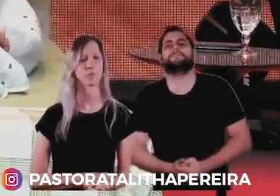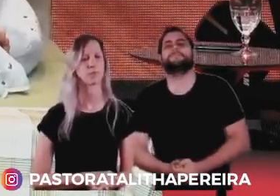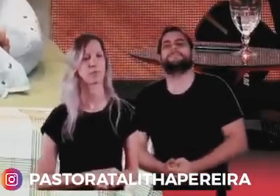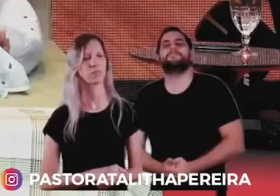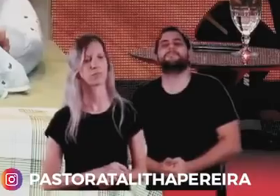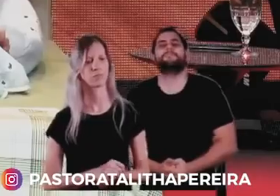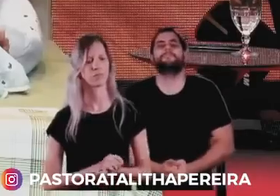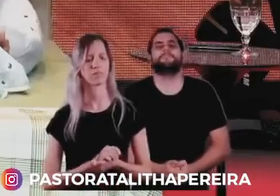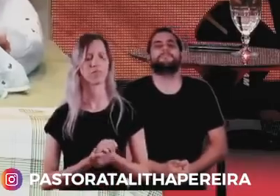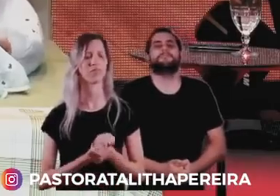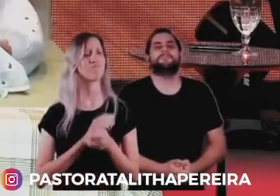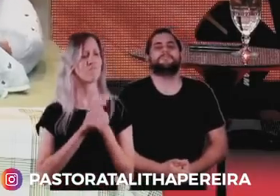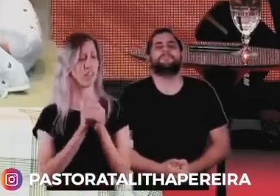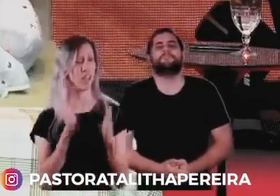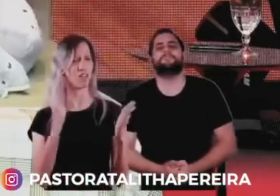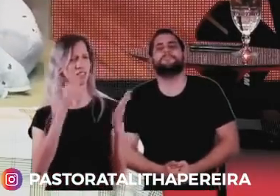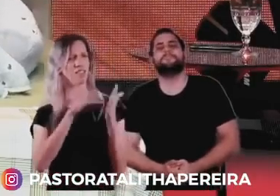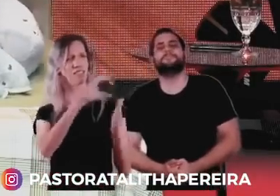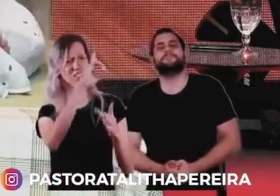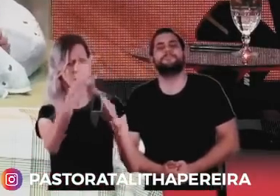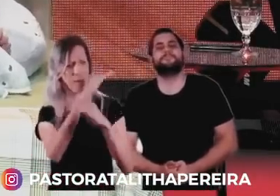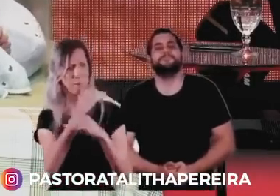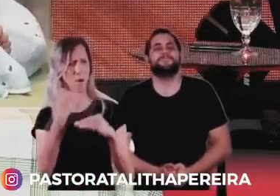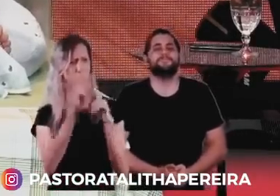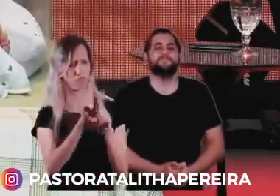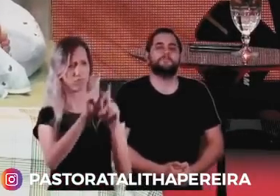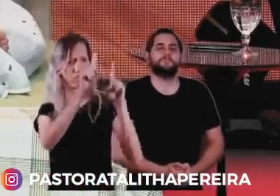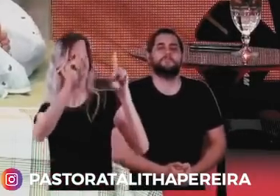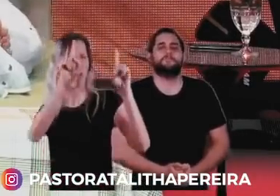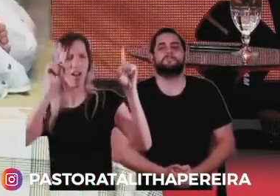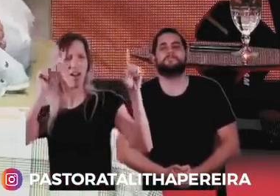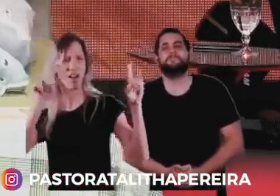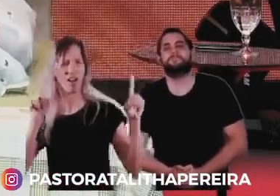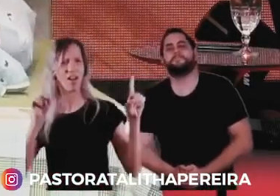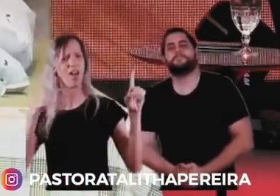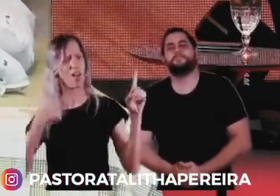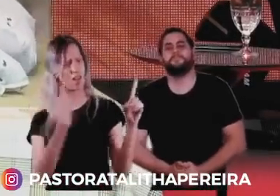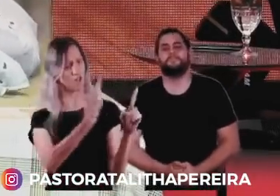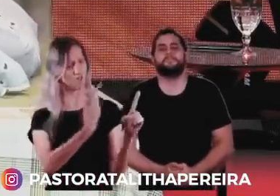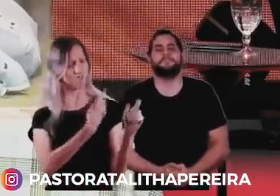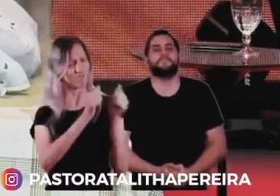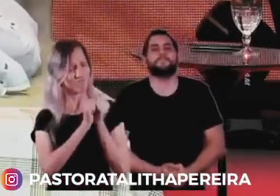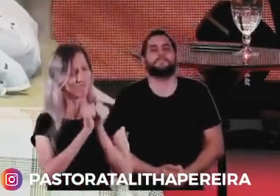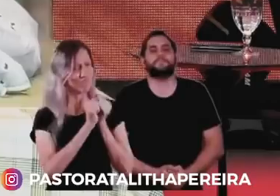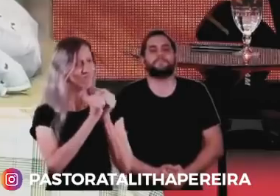que a morte nos separe, junto a ti eu